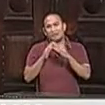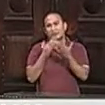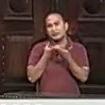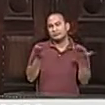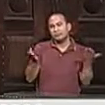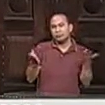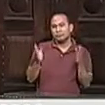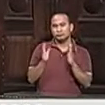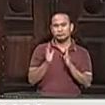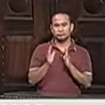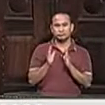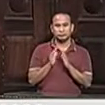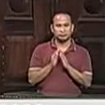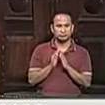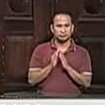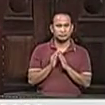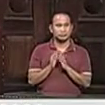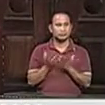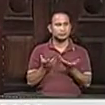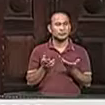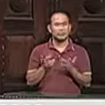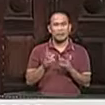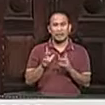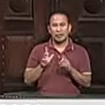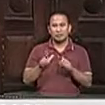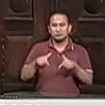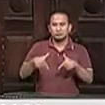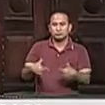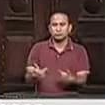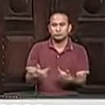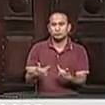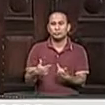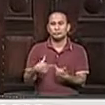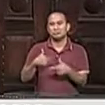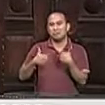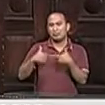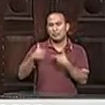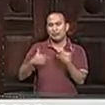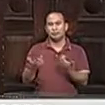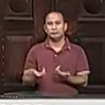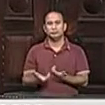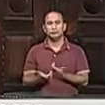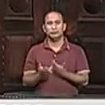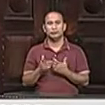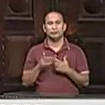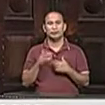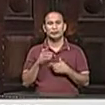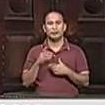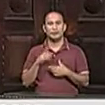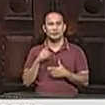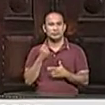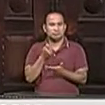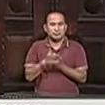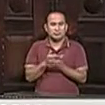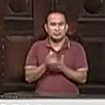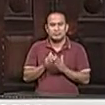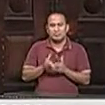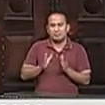seus lares, perderam a sua capacidade de, com autonomia, ter seu trabalho e manter uma residência